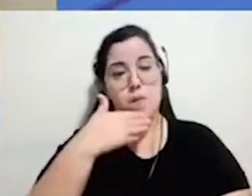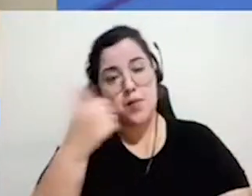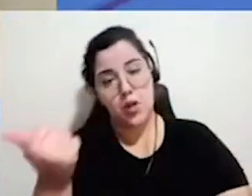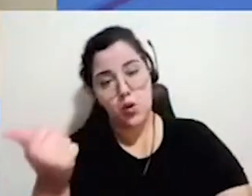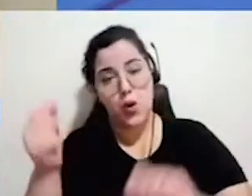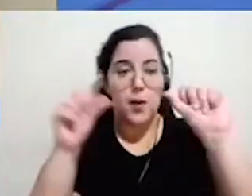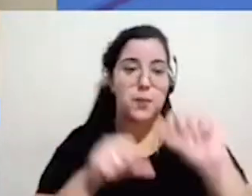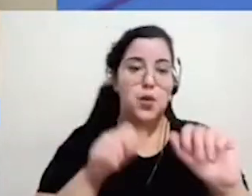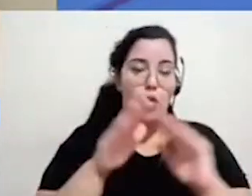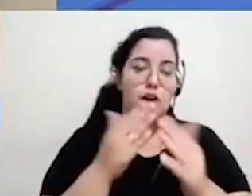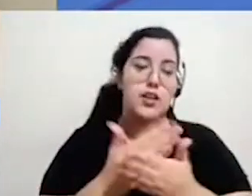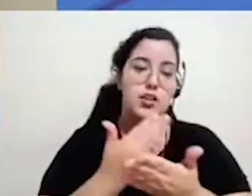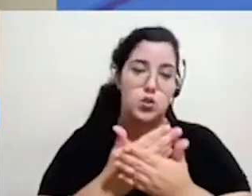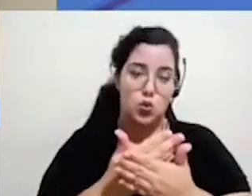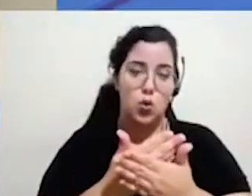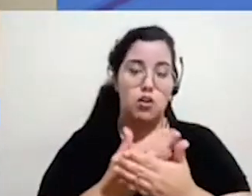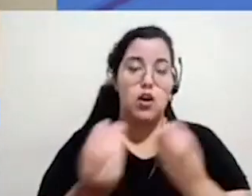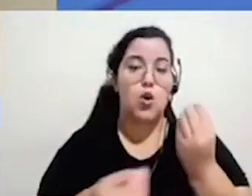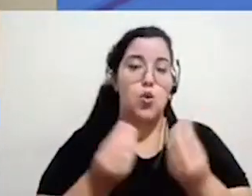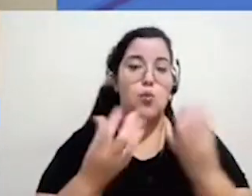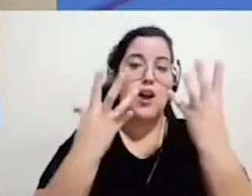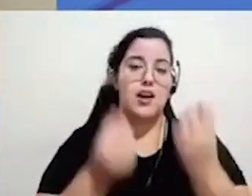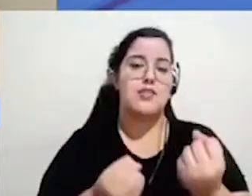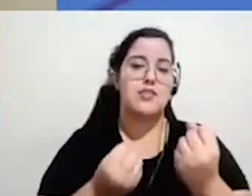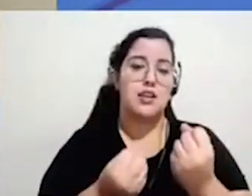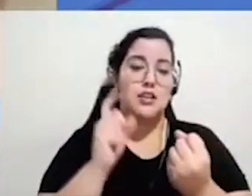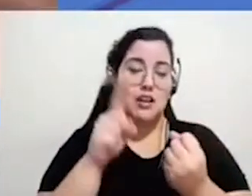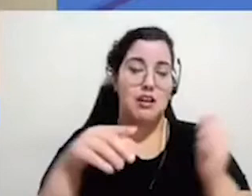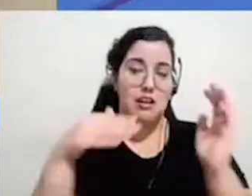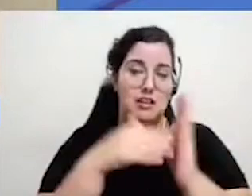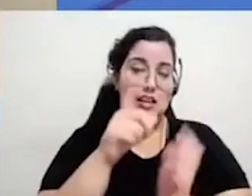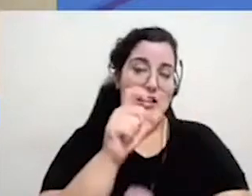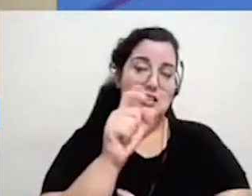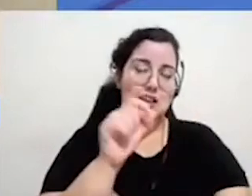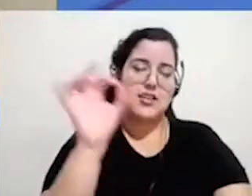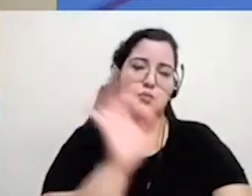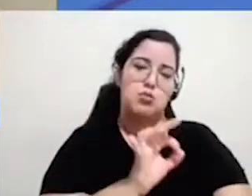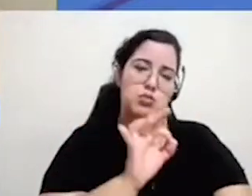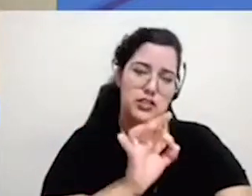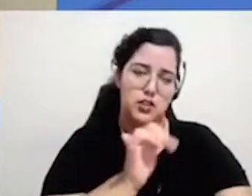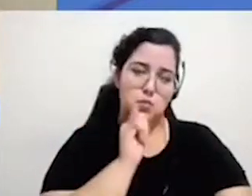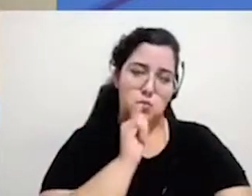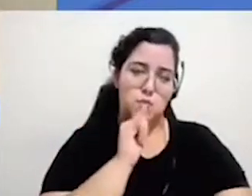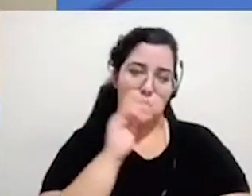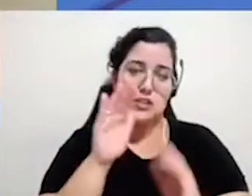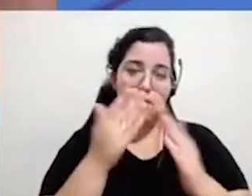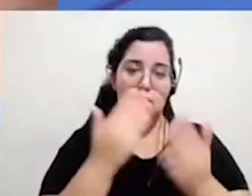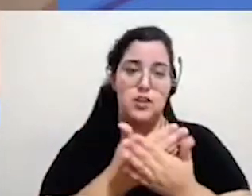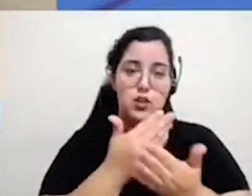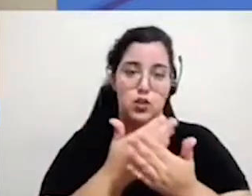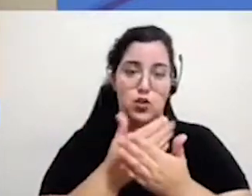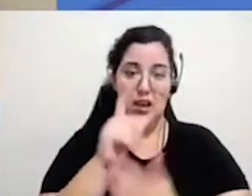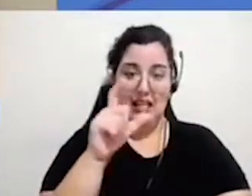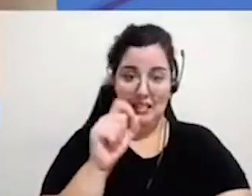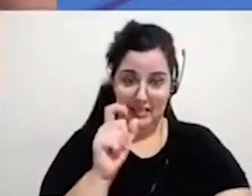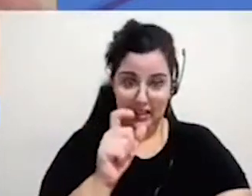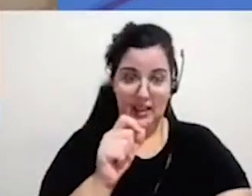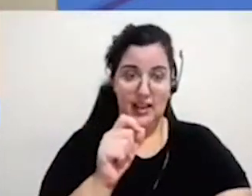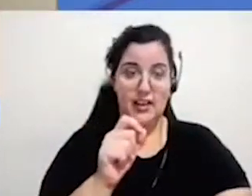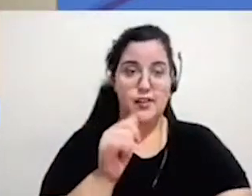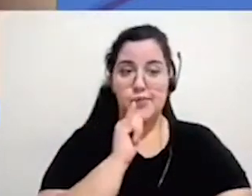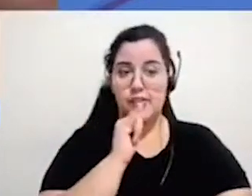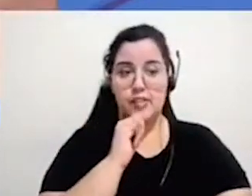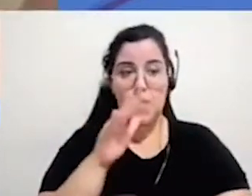escola aceitável é 10%. Ou seja, se existe uma escola 10, você pensa a melhor escola do